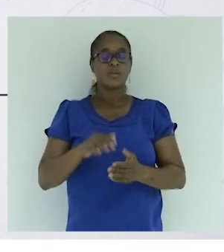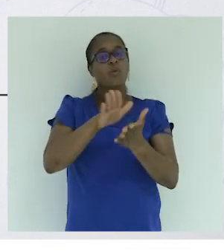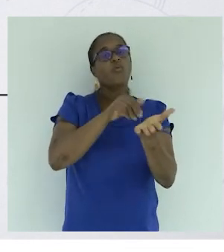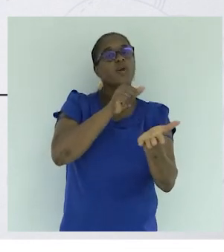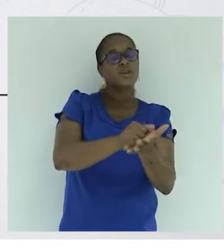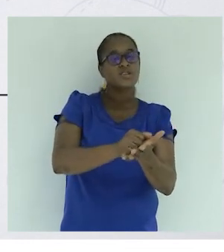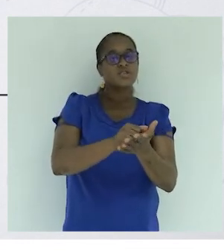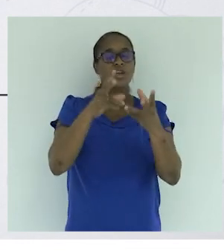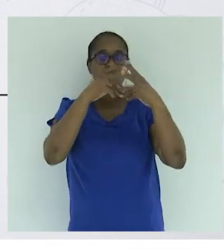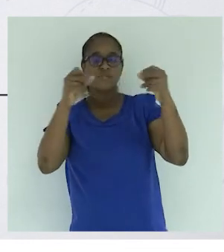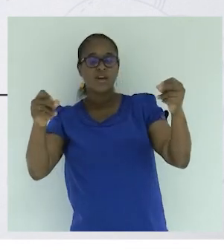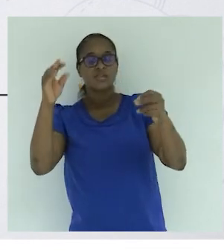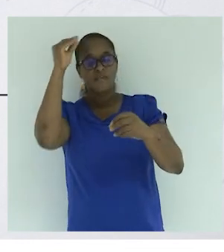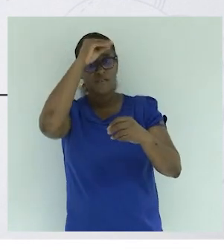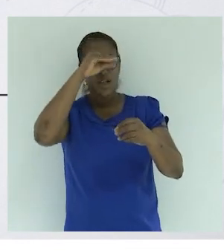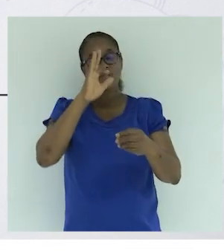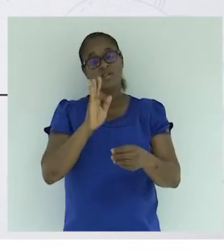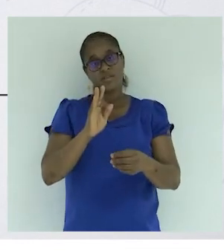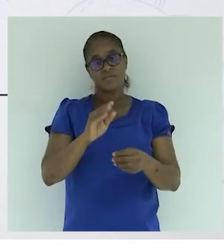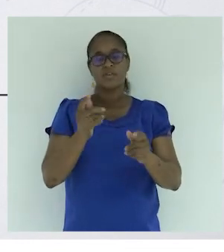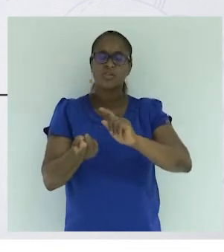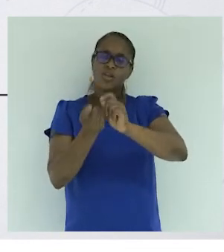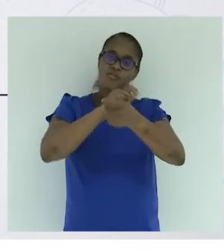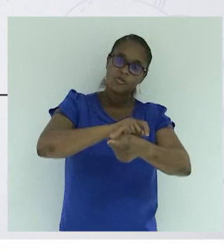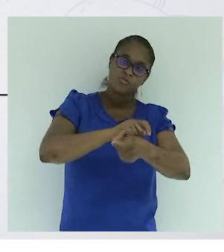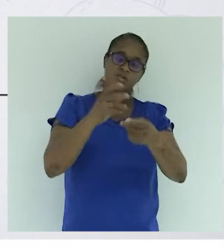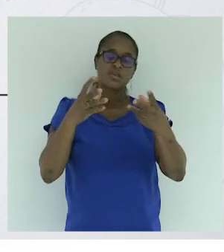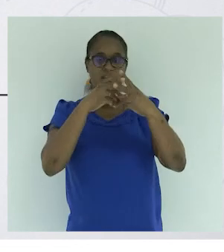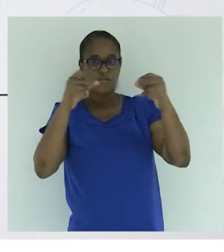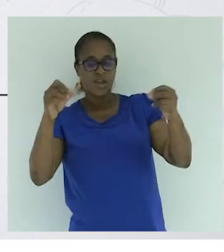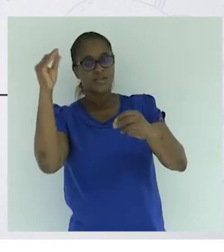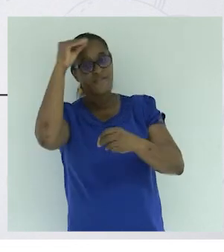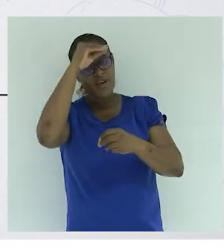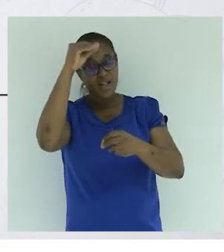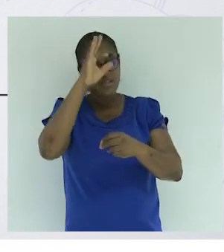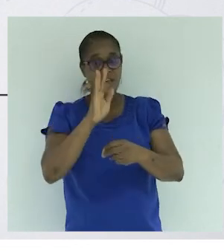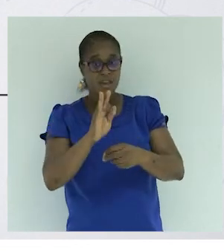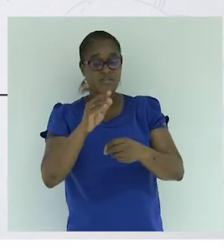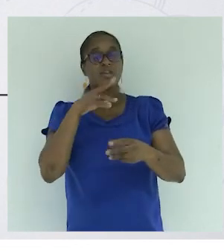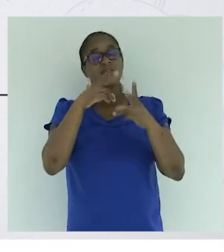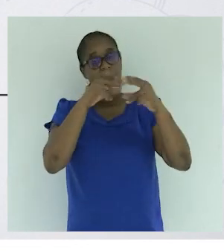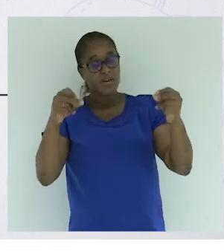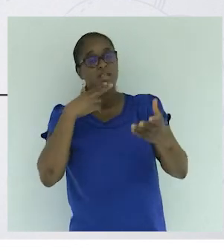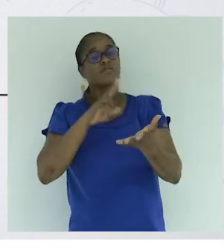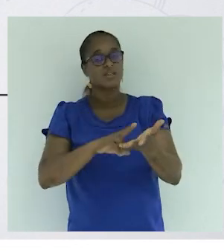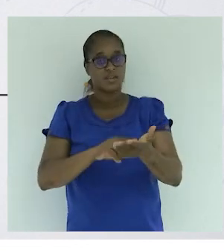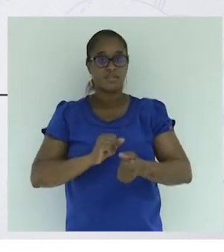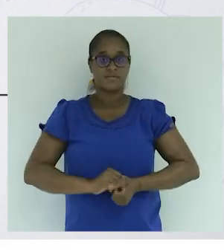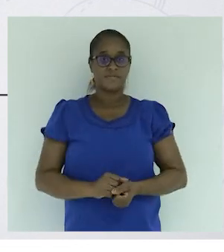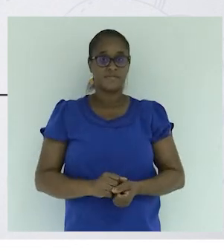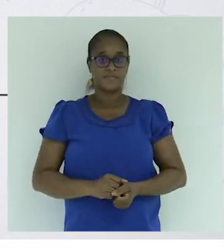corrijam as afirmações falsas, ou seja, transformem as afirmações falsas em afirmações verdadeiras.